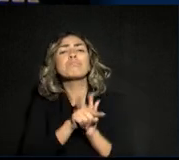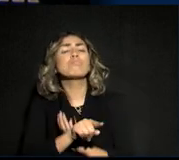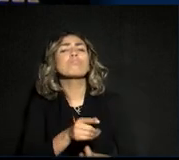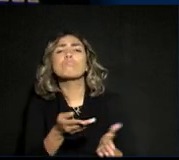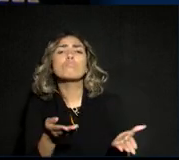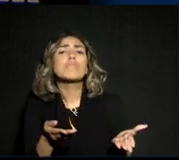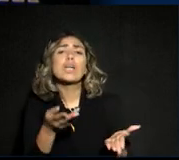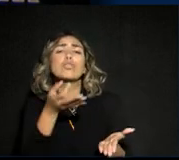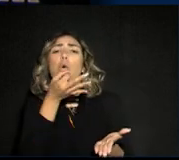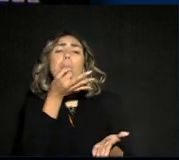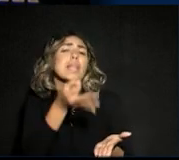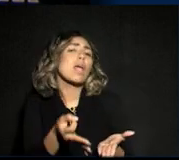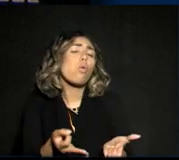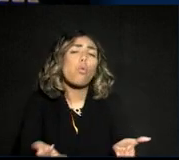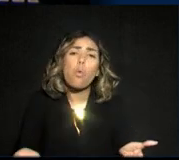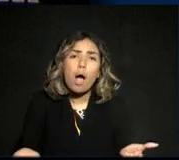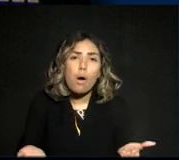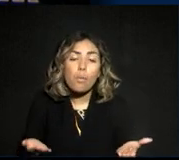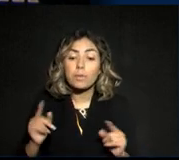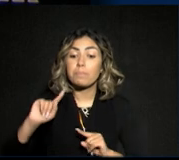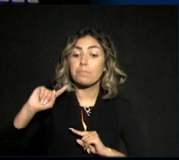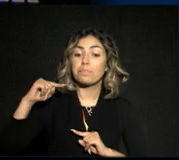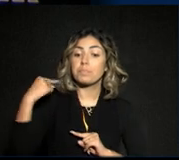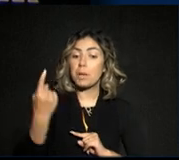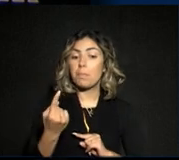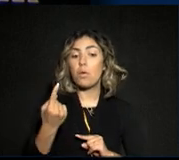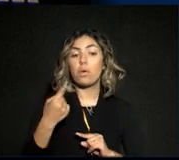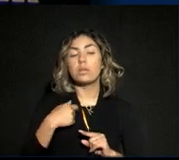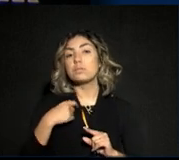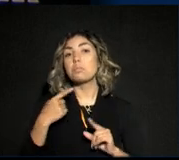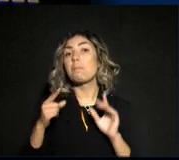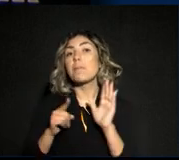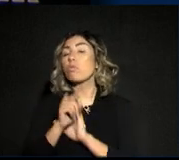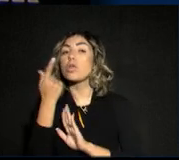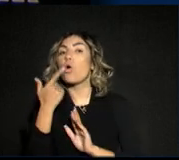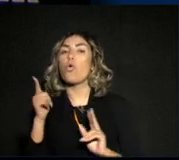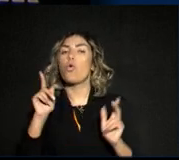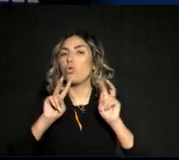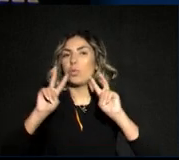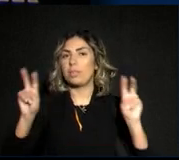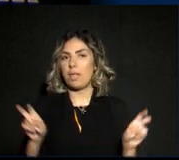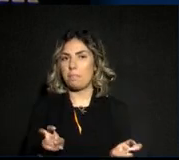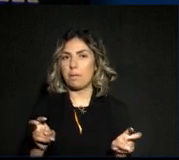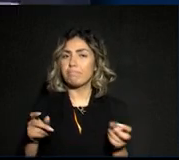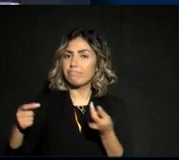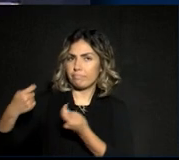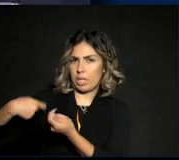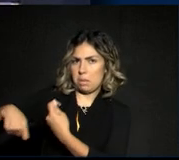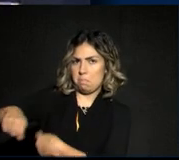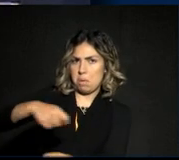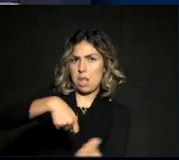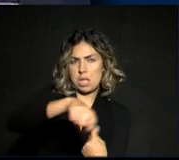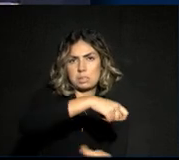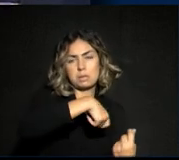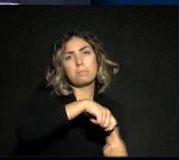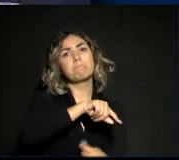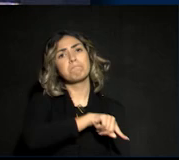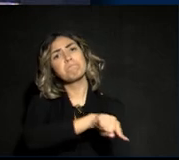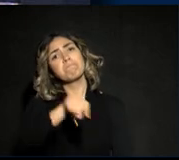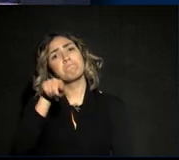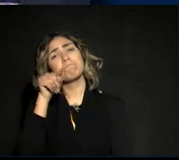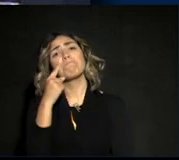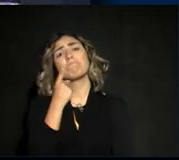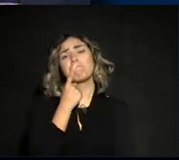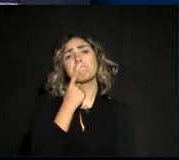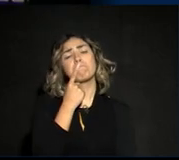com relação a isso, e depois eu queria mudar para o outro lado. Bom, o mercado, no fundo, precifica, né,